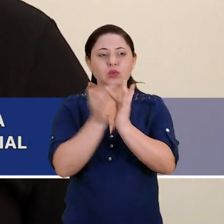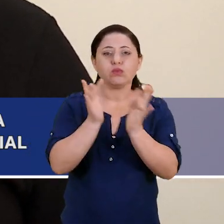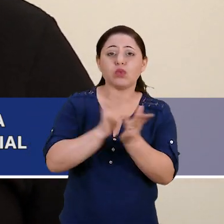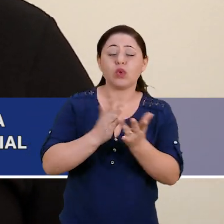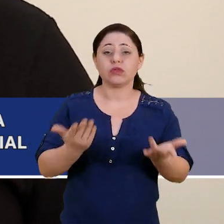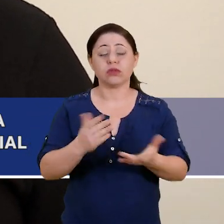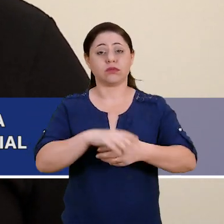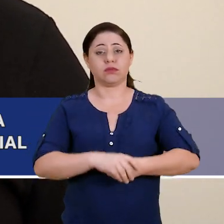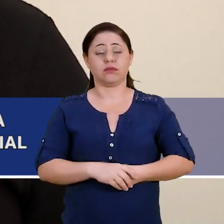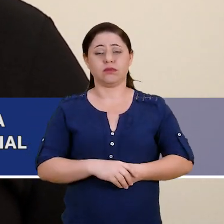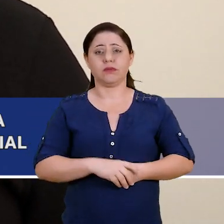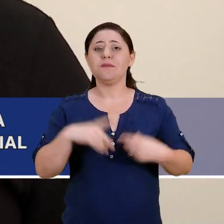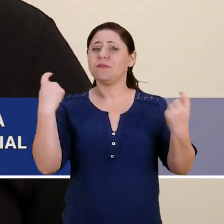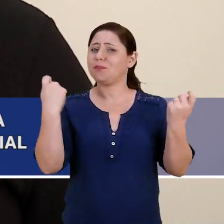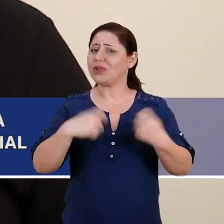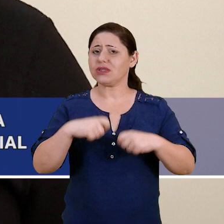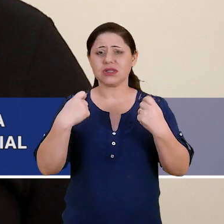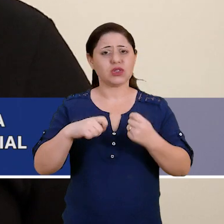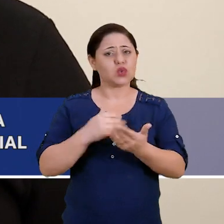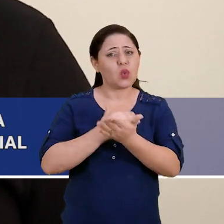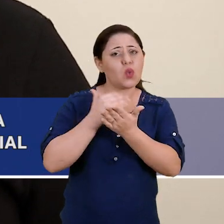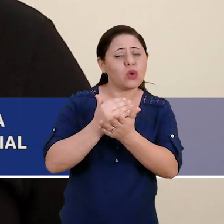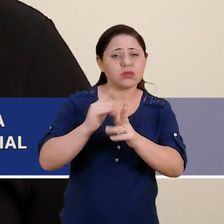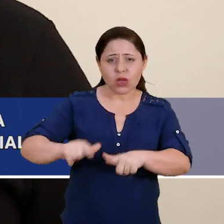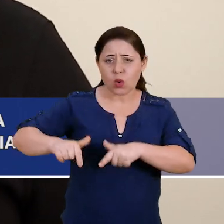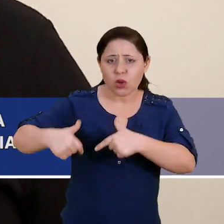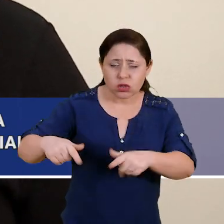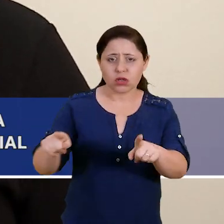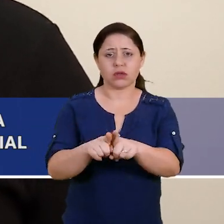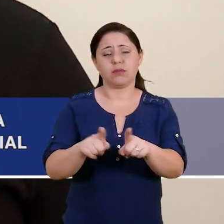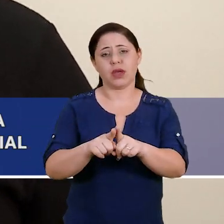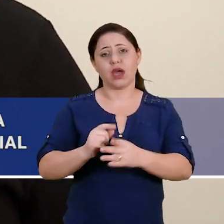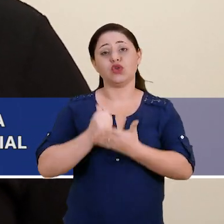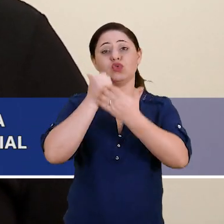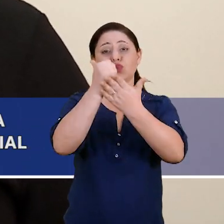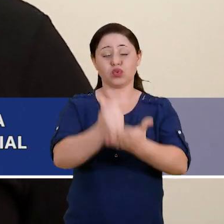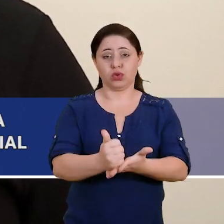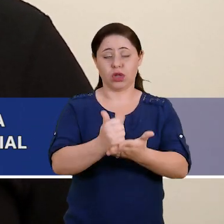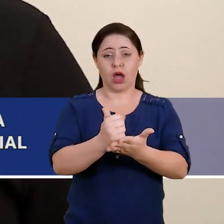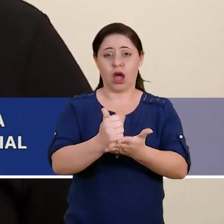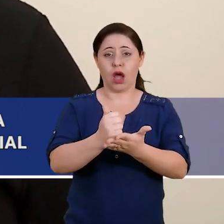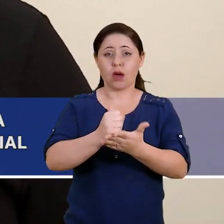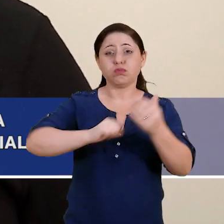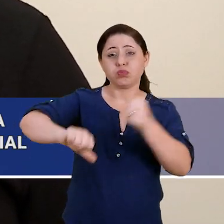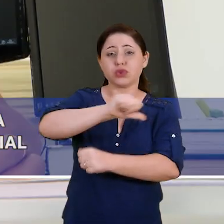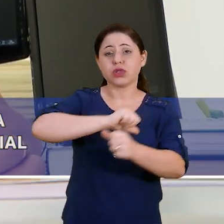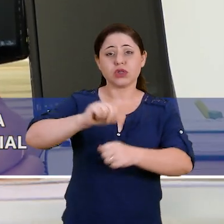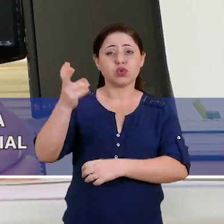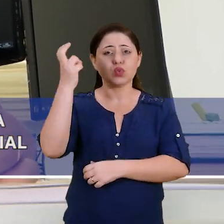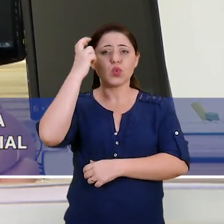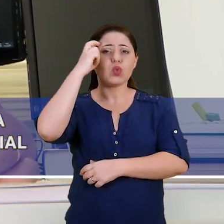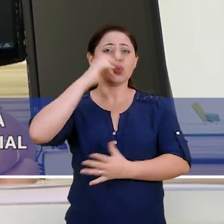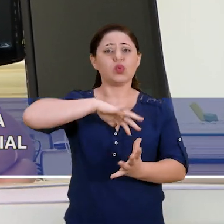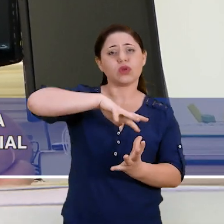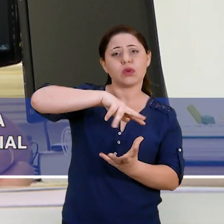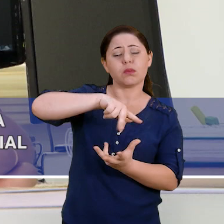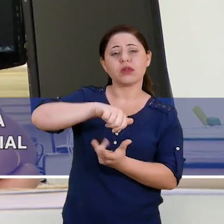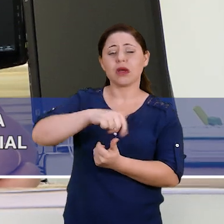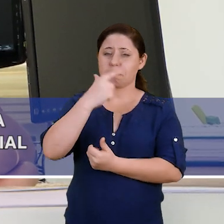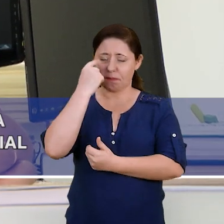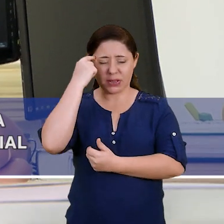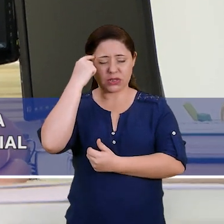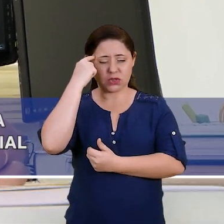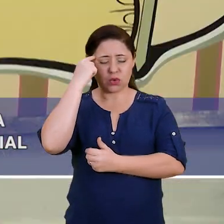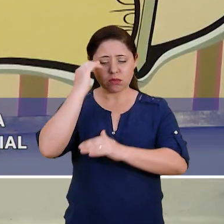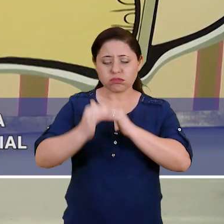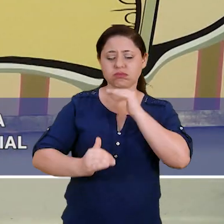têm suas mulheres, companheiras, então eles precisam entrar nessa luta para ajudar também a essa mudança de